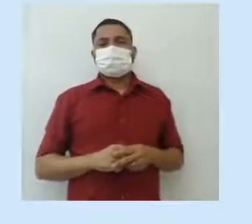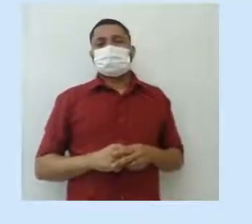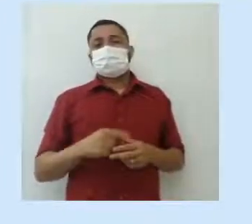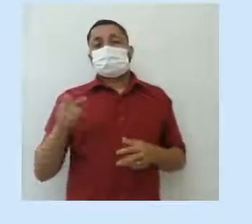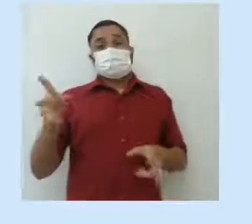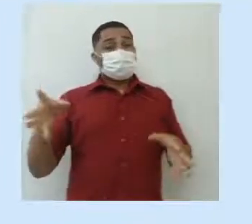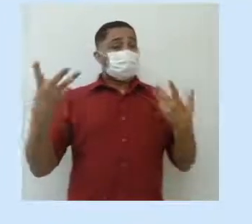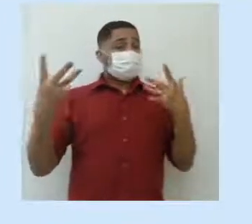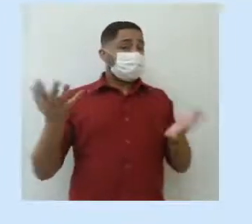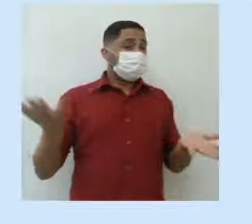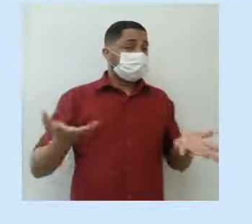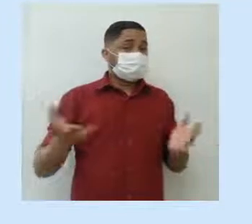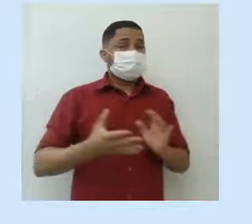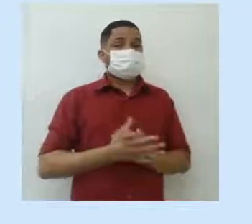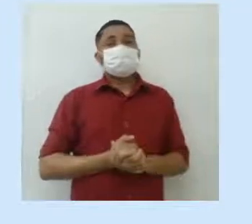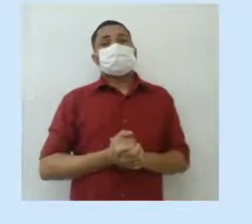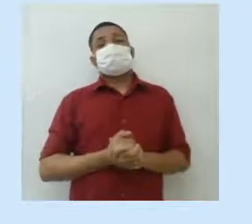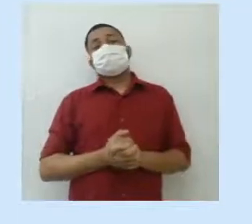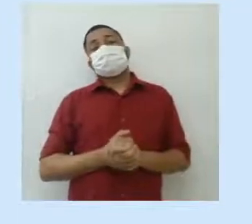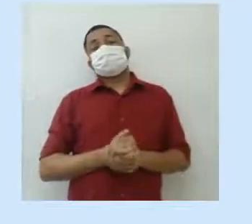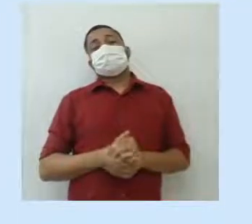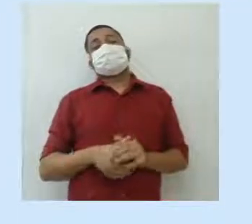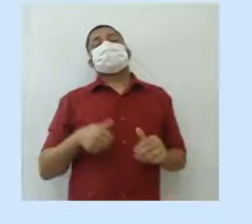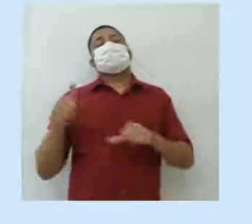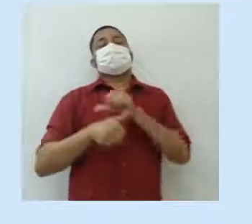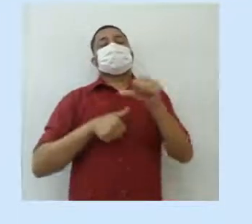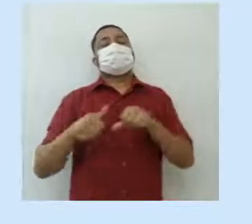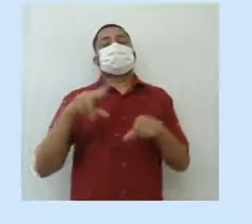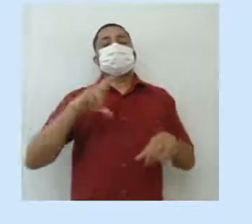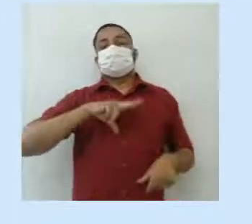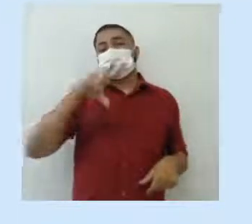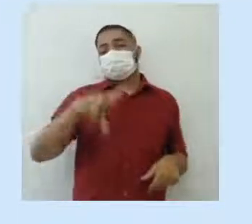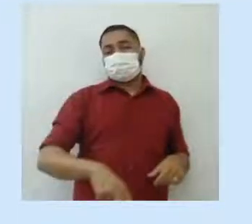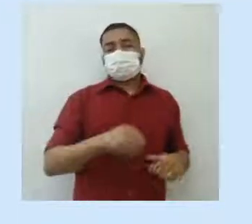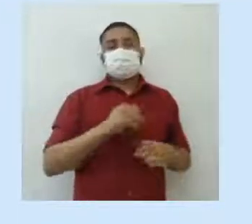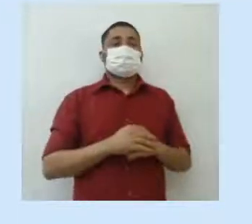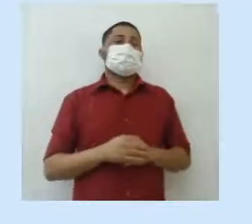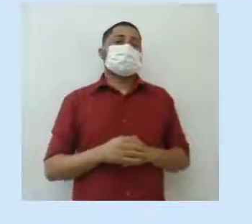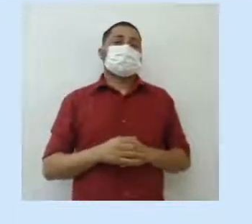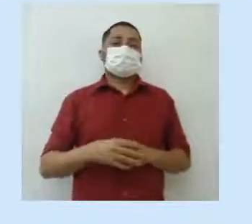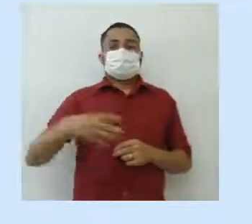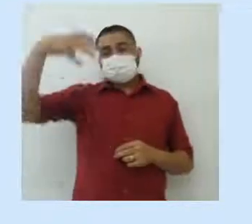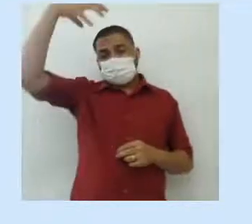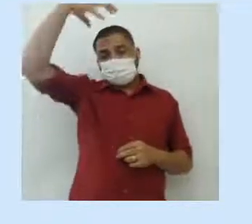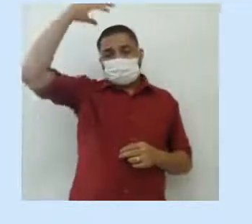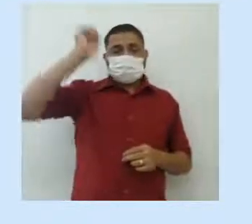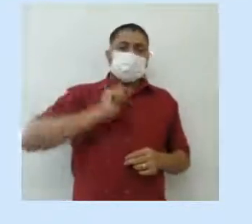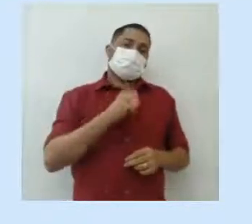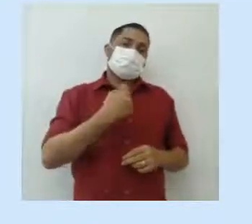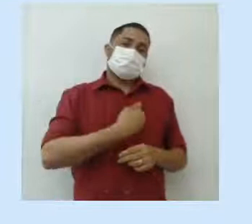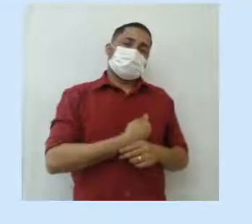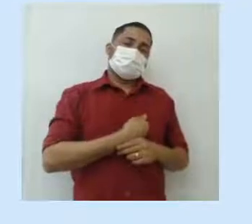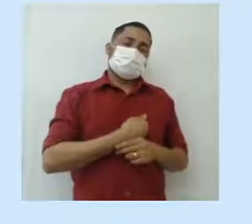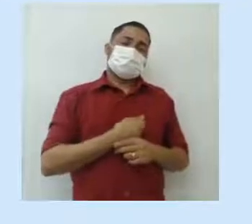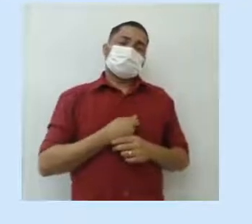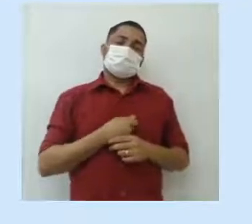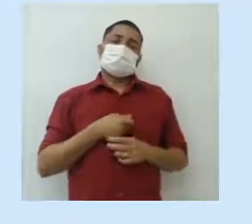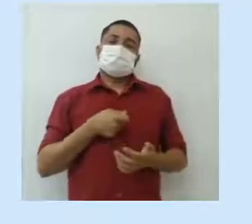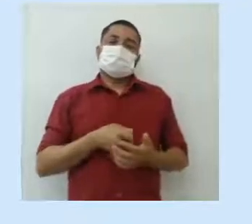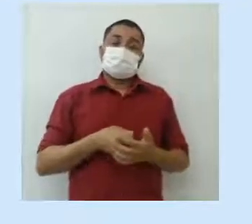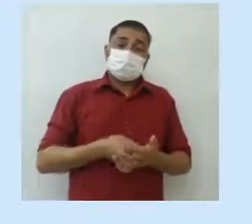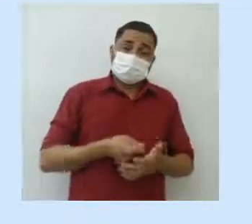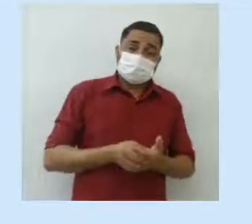bem atenção nisso aí, turminha. Então, ao contrário de Portugal, a coroa espanhola, para legitimar a